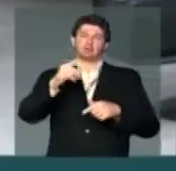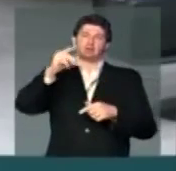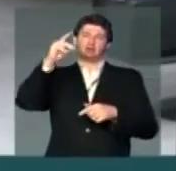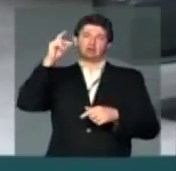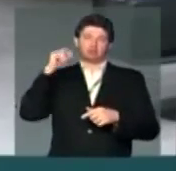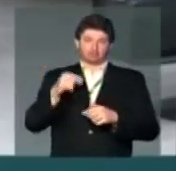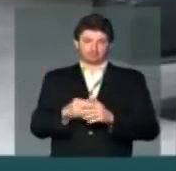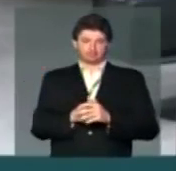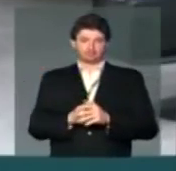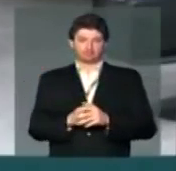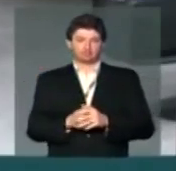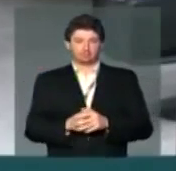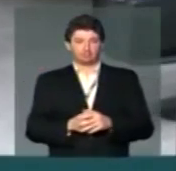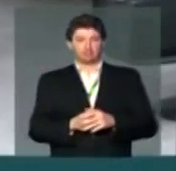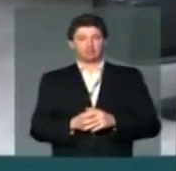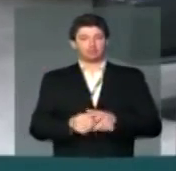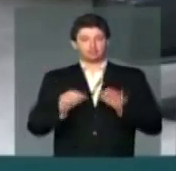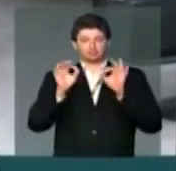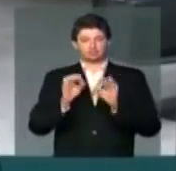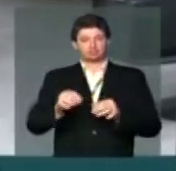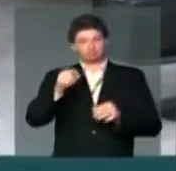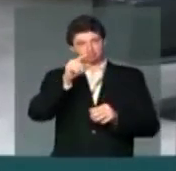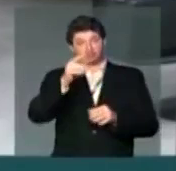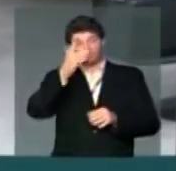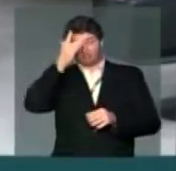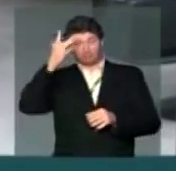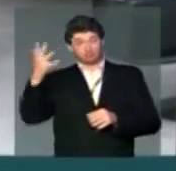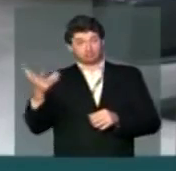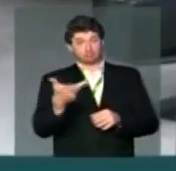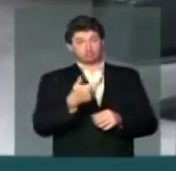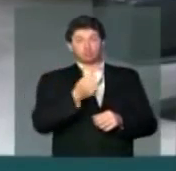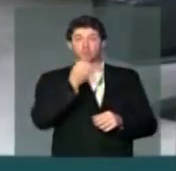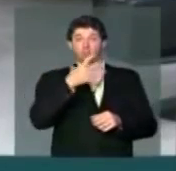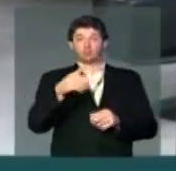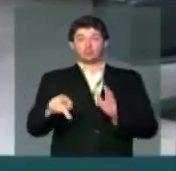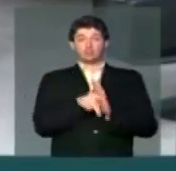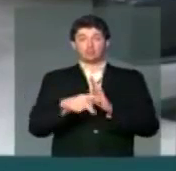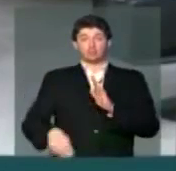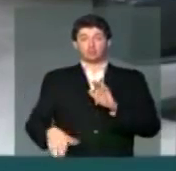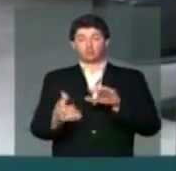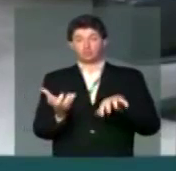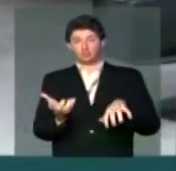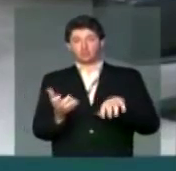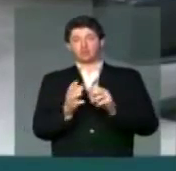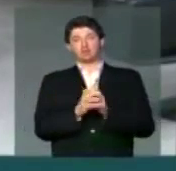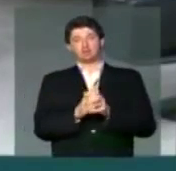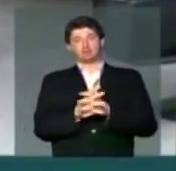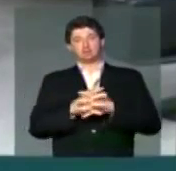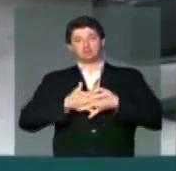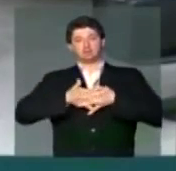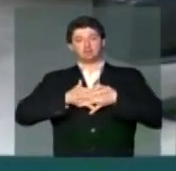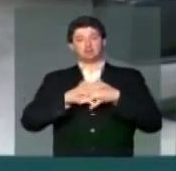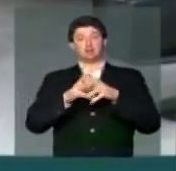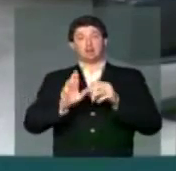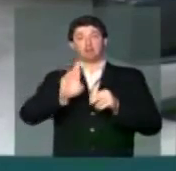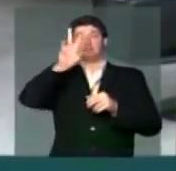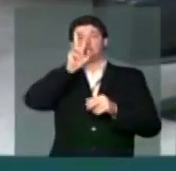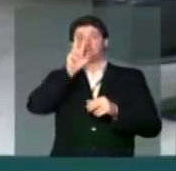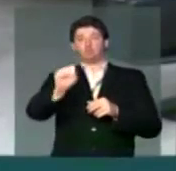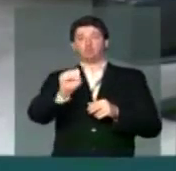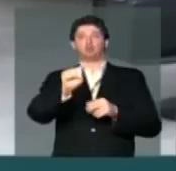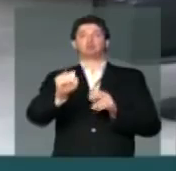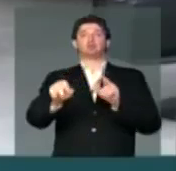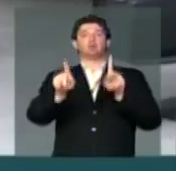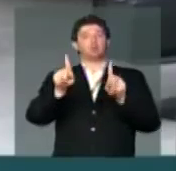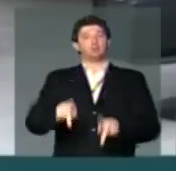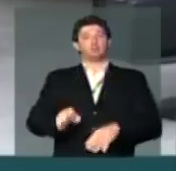desde o início desse mandato, e sem nenhuma dúvida, Vossa Excelência é uma das grandes surpresas positivas desse Congresso para essa nova legislatura, representando muito bem